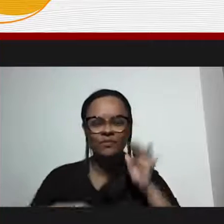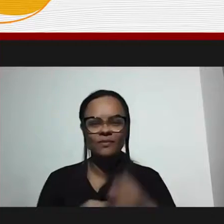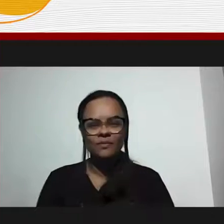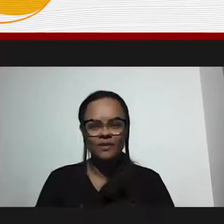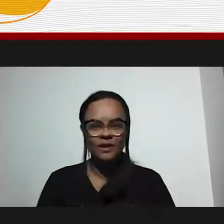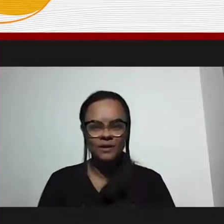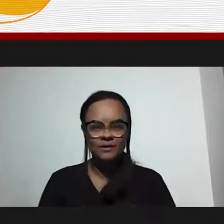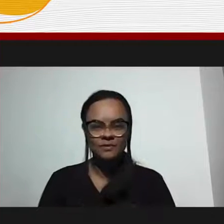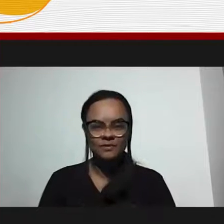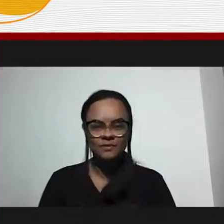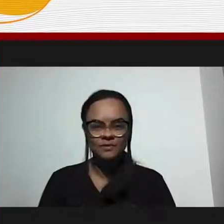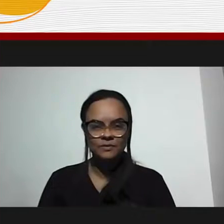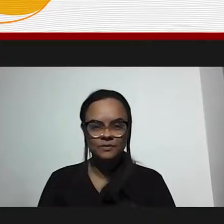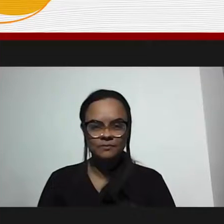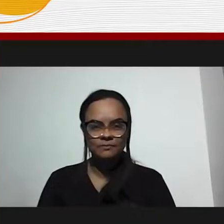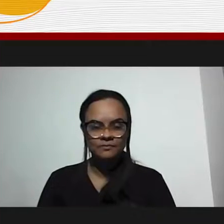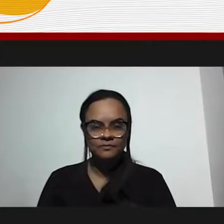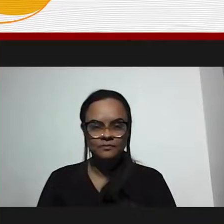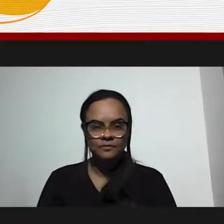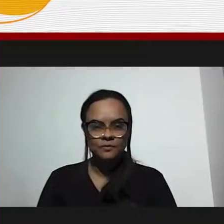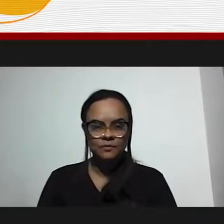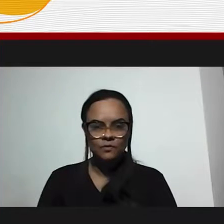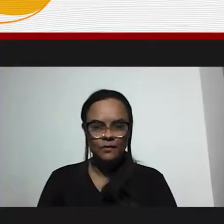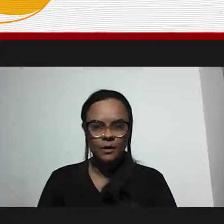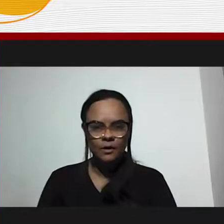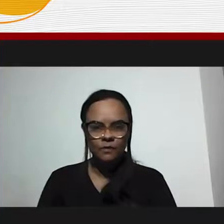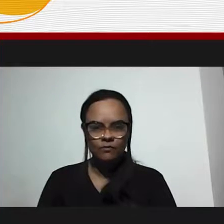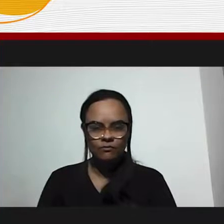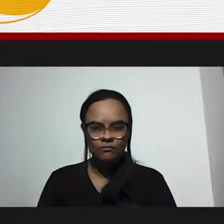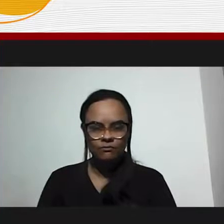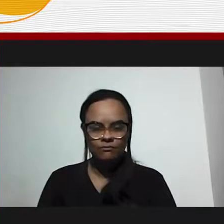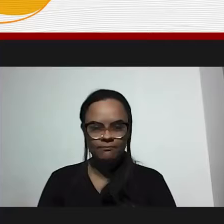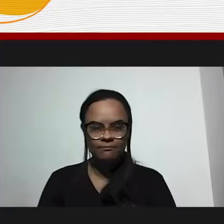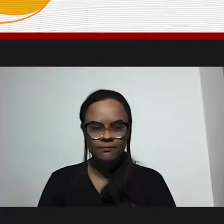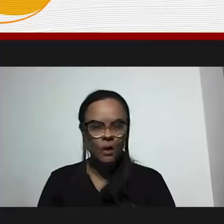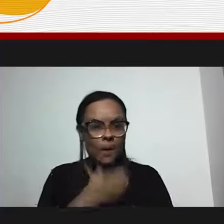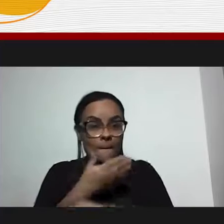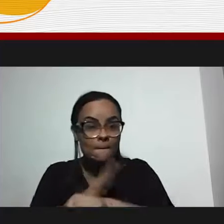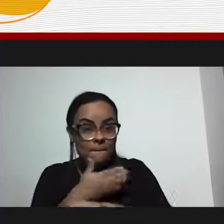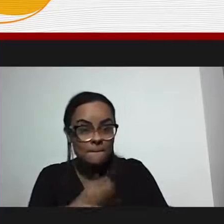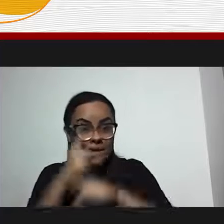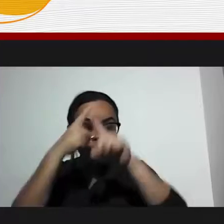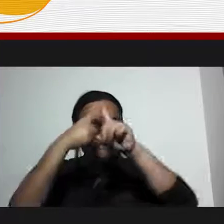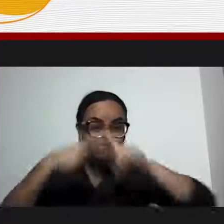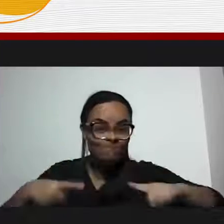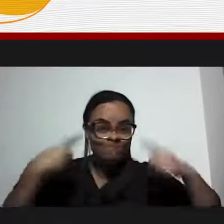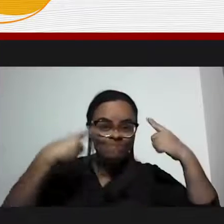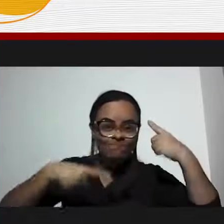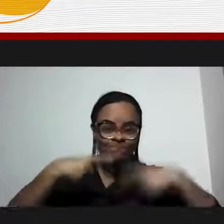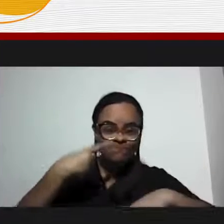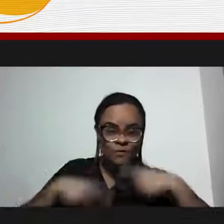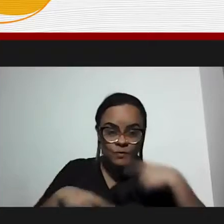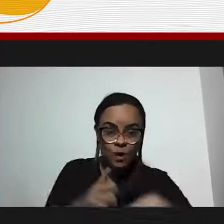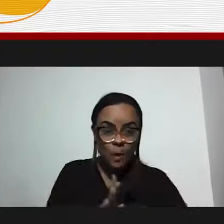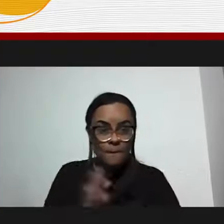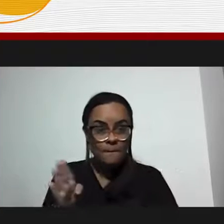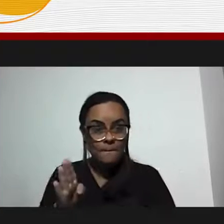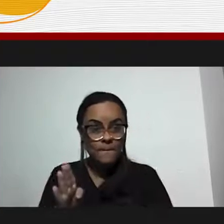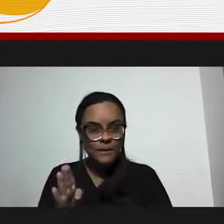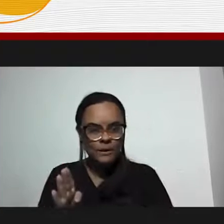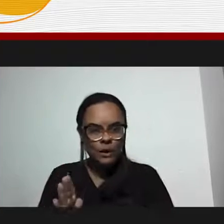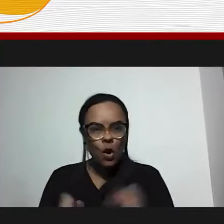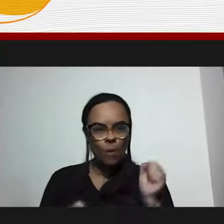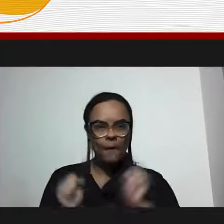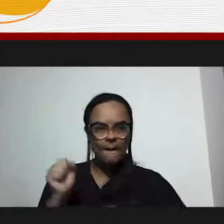em Eindhoven, né, eu estava treinando para competir, estávamos treinando e eu fui fazer o